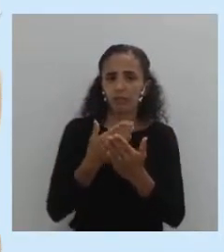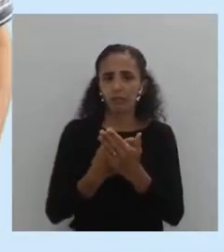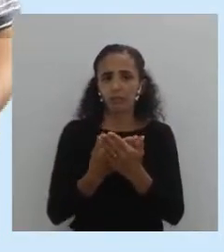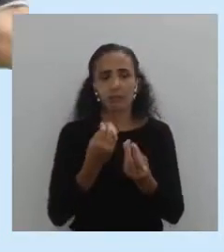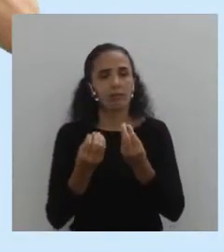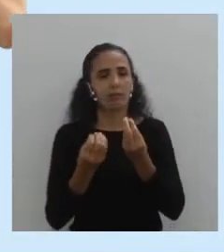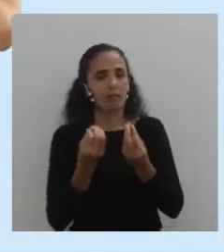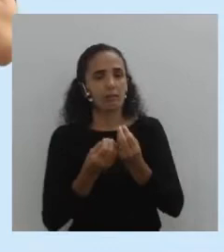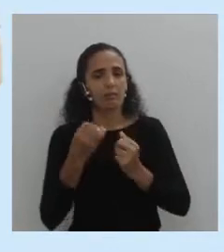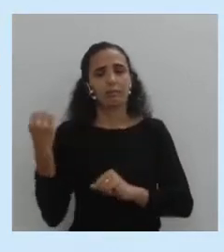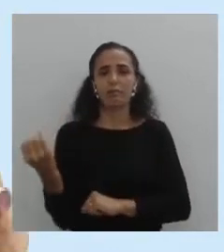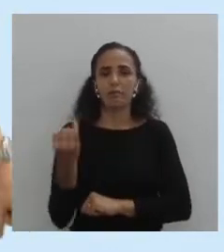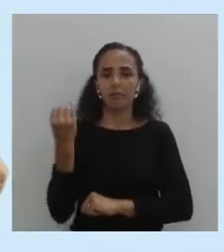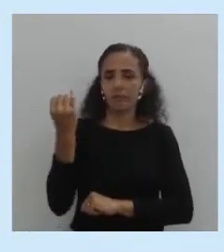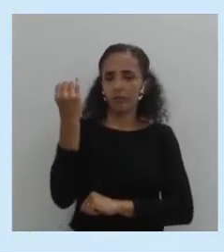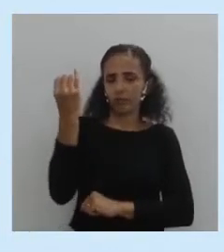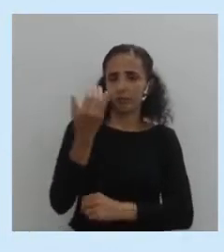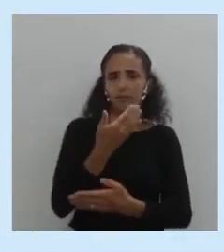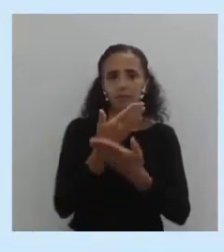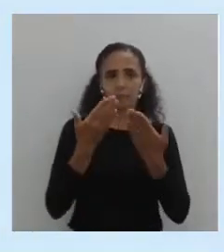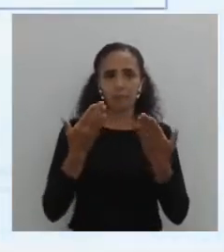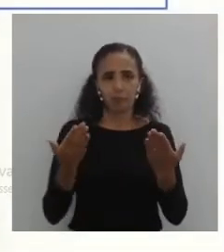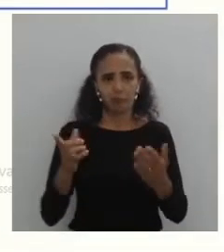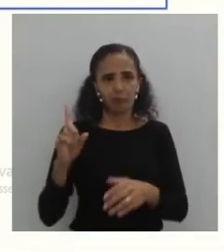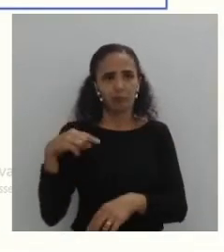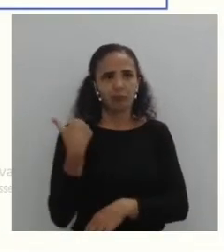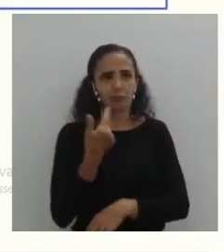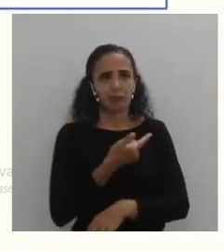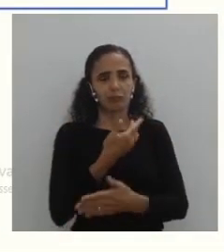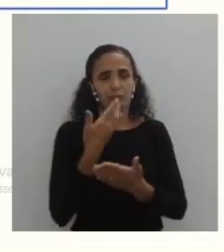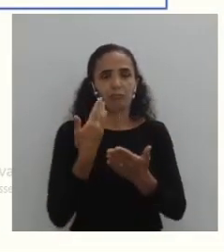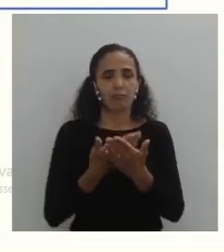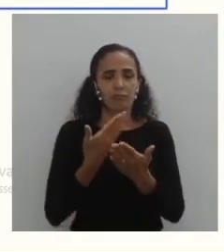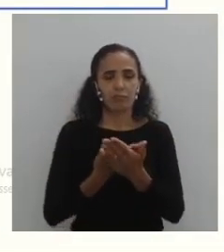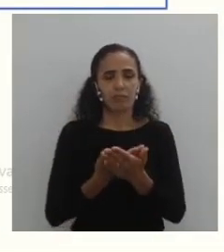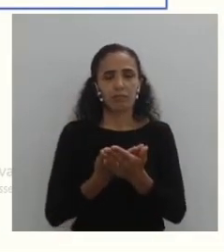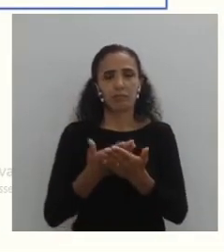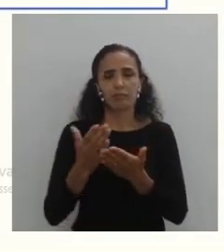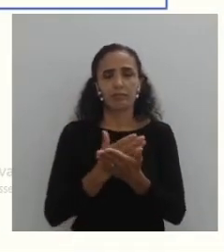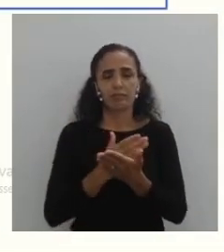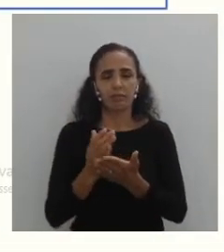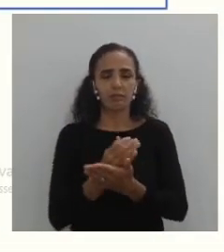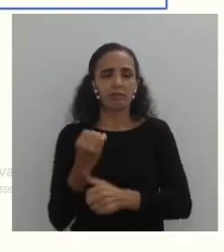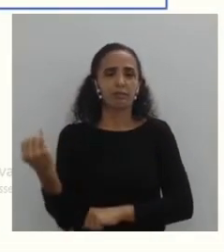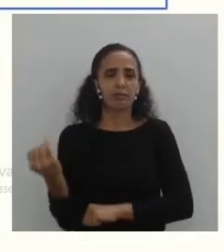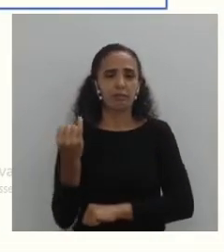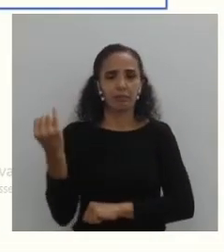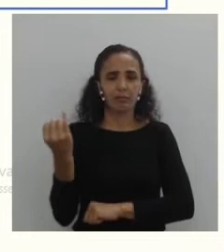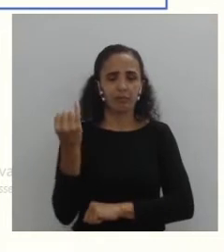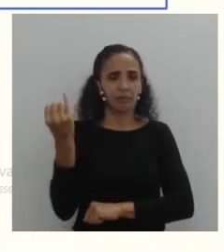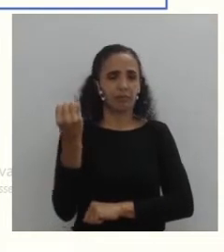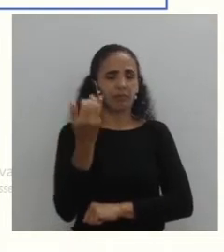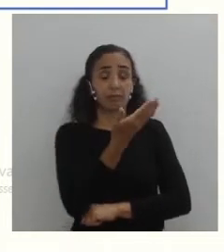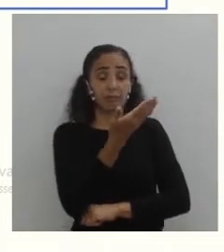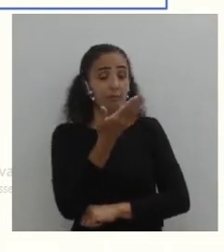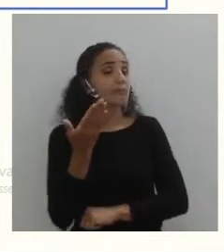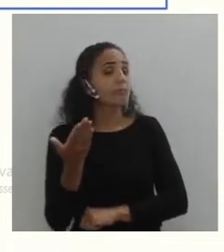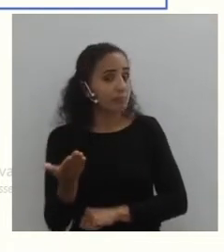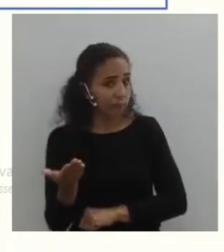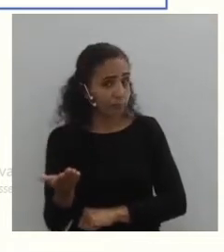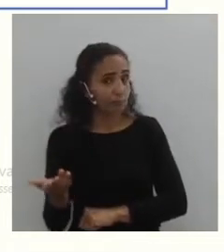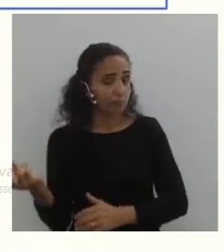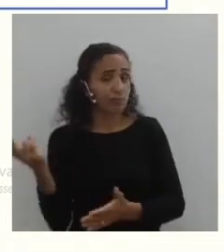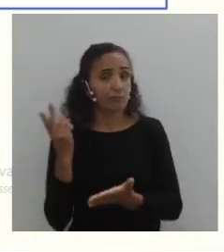debatendo. Então é importante. Na tela, nós temos aqui algo muito importante, mas o Estado também não